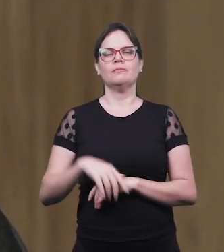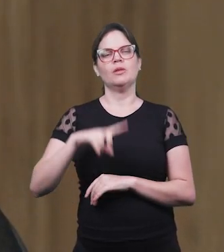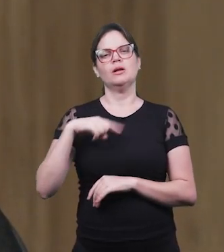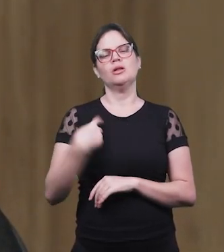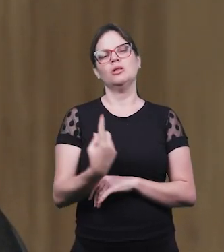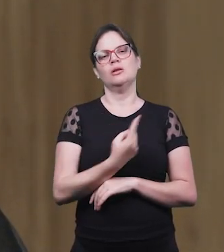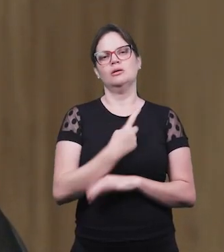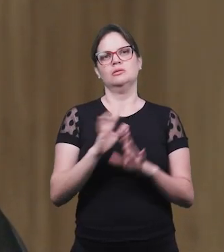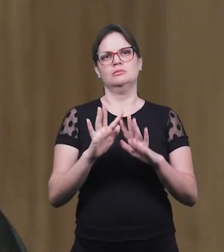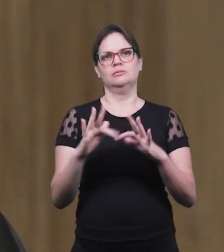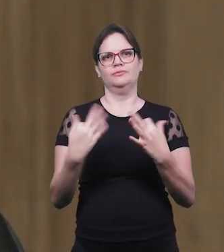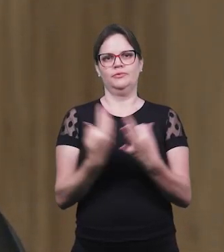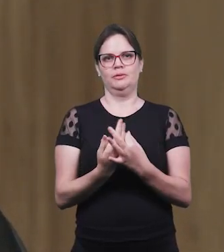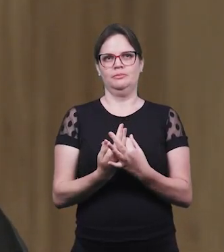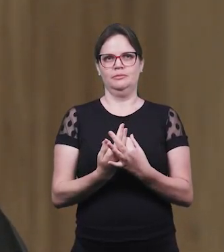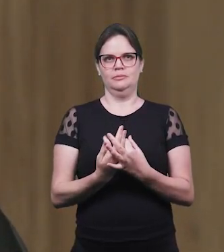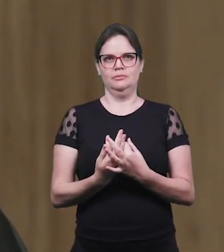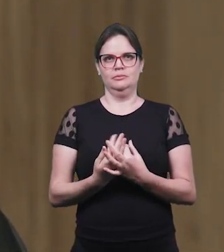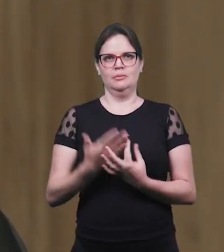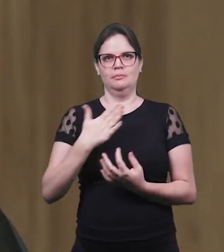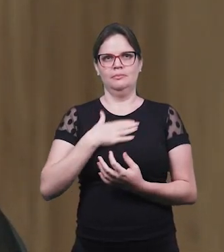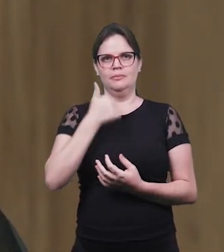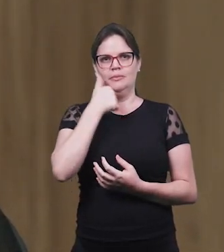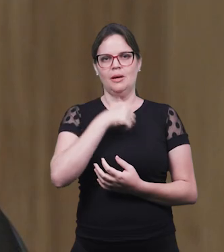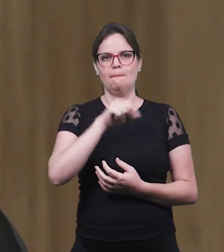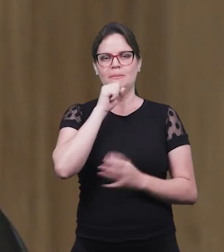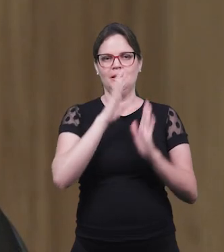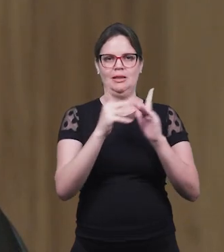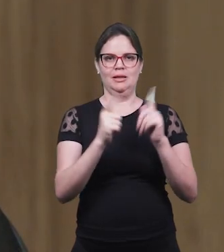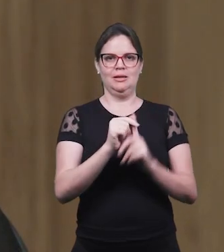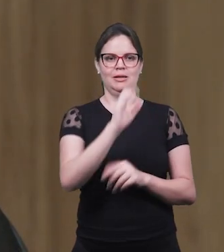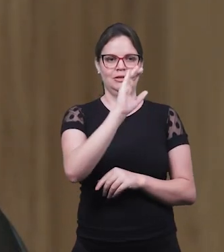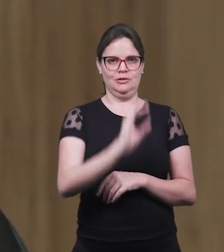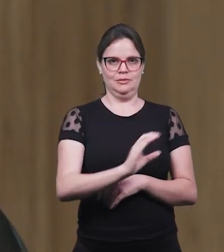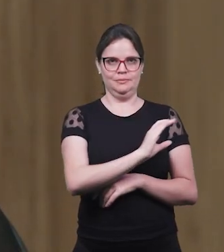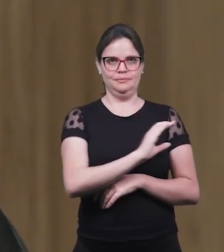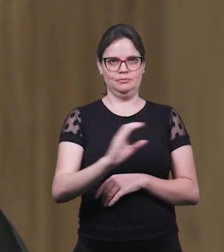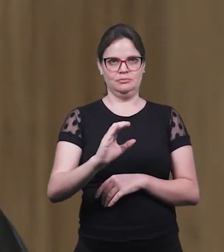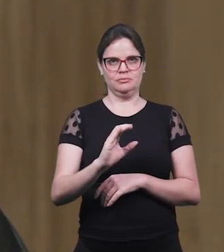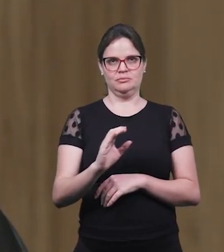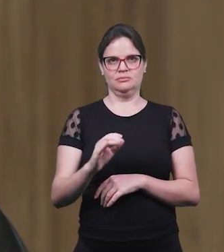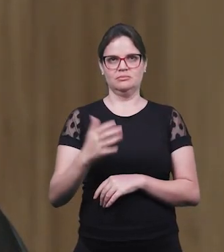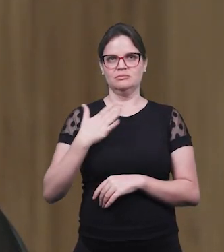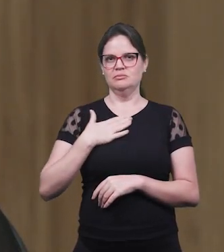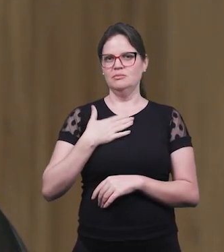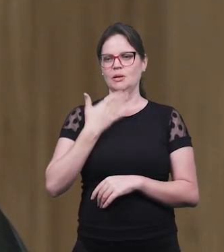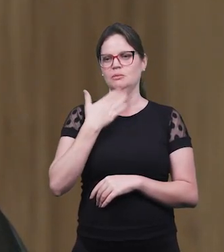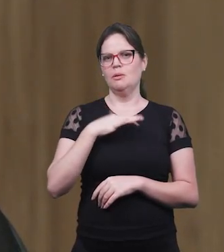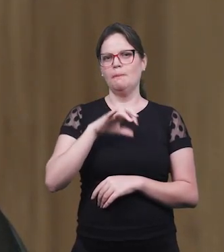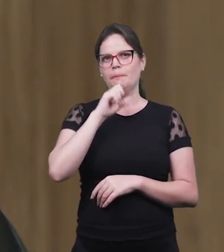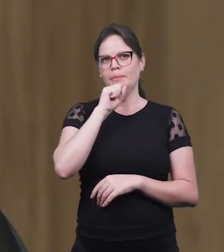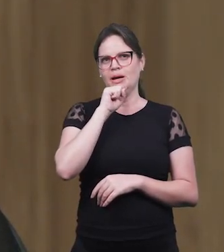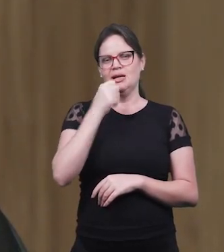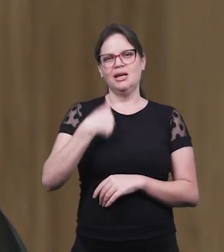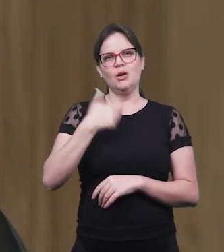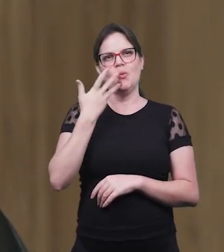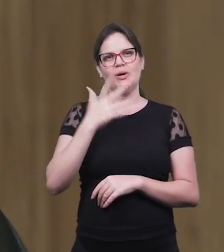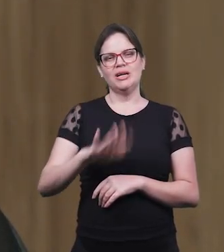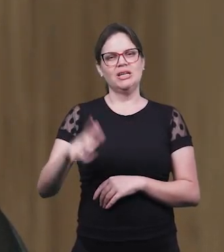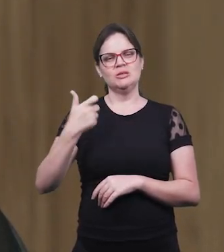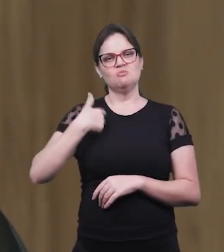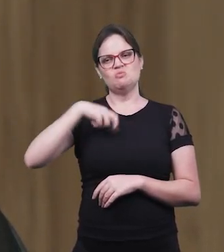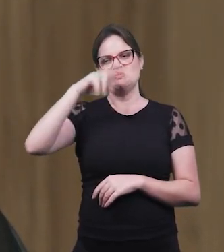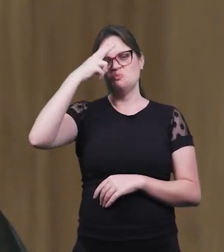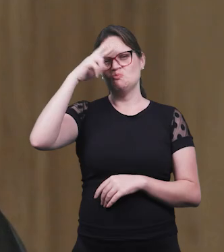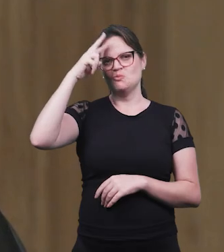uma família onde minha mãe era católica. Meu pai, quando era criança, eu não me lembro assim,